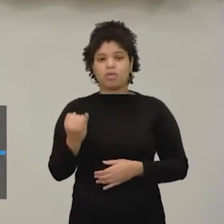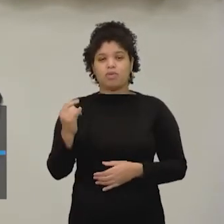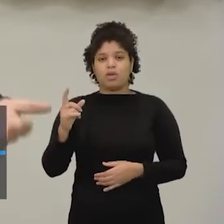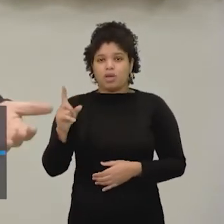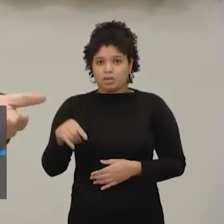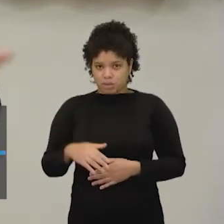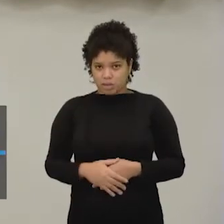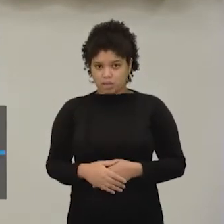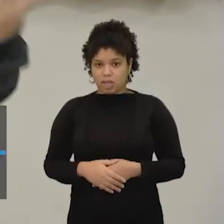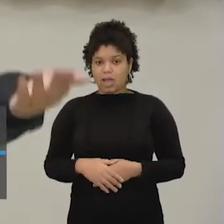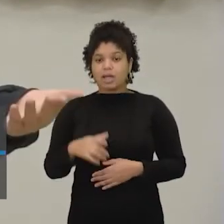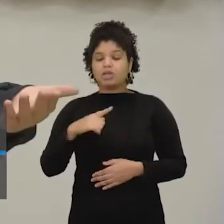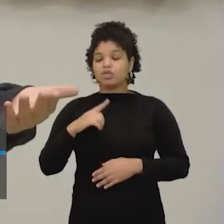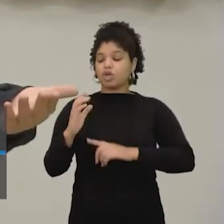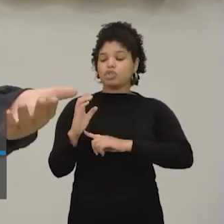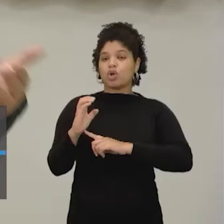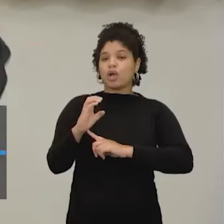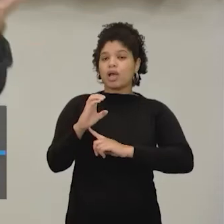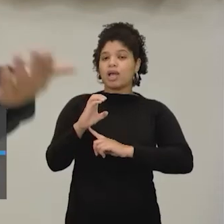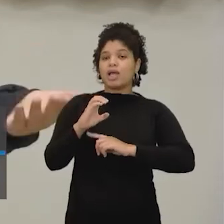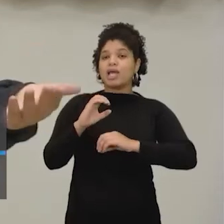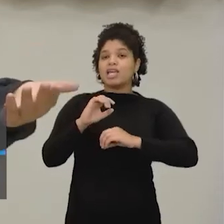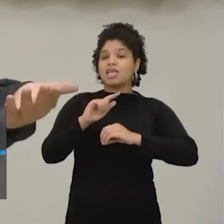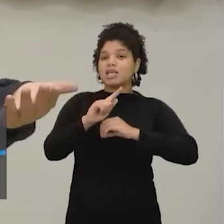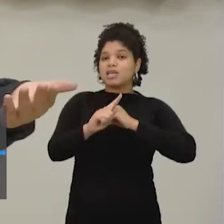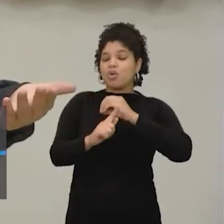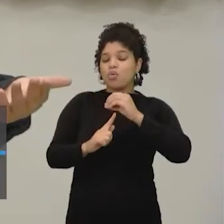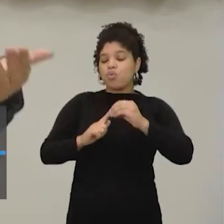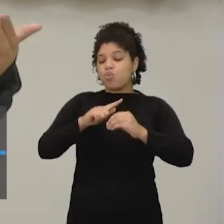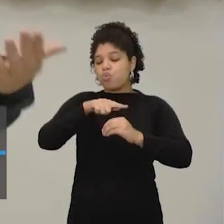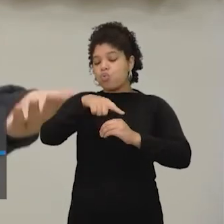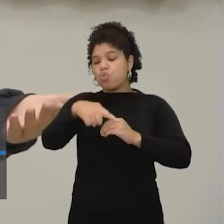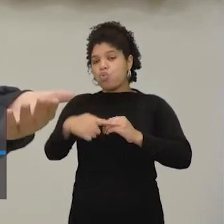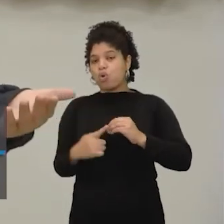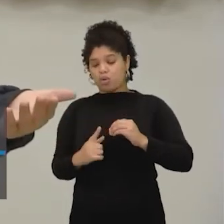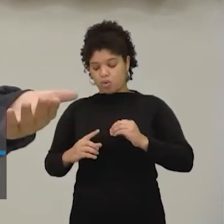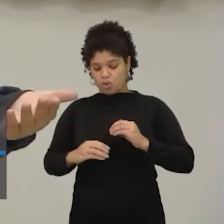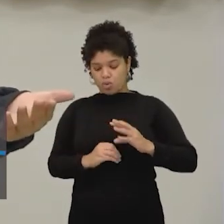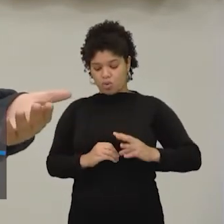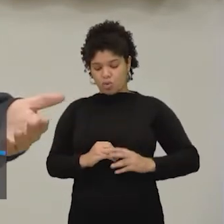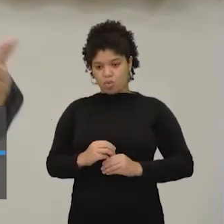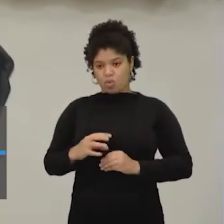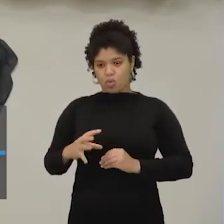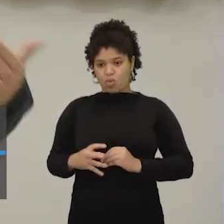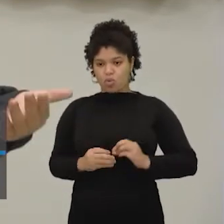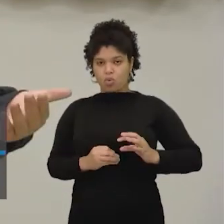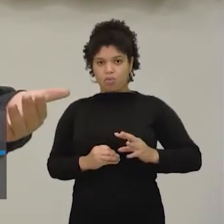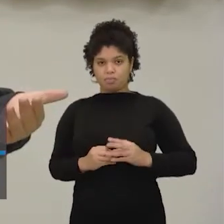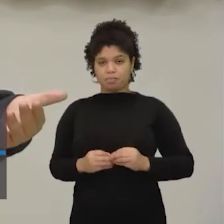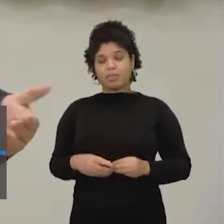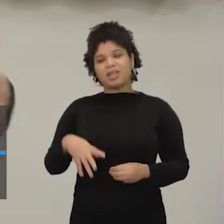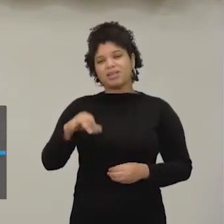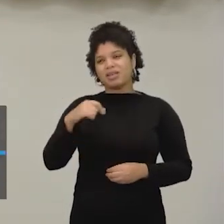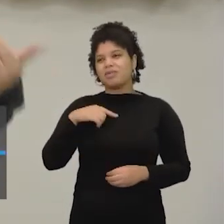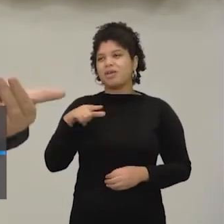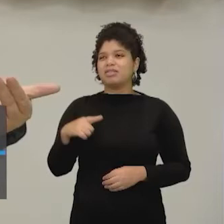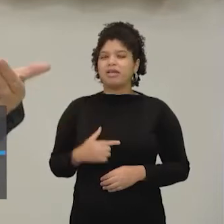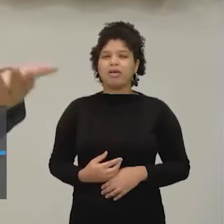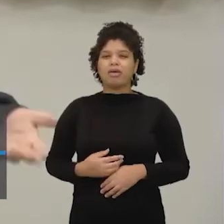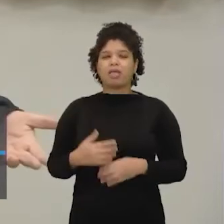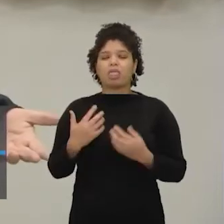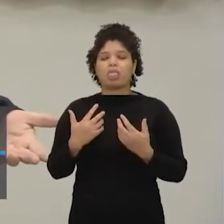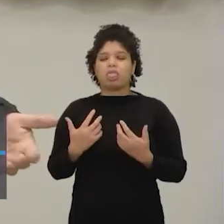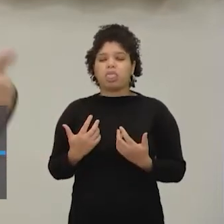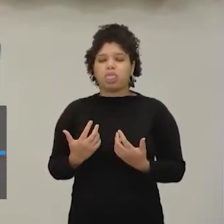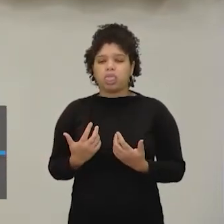os eletrólitos, os íons. Então, eu tenho essa mesma ideia com o soro fisiológico. Quando eu estou desidratado, eu vou tomar o quê?